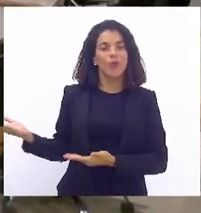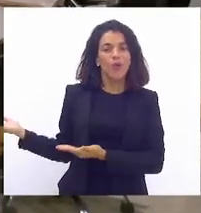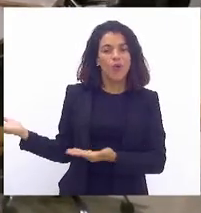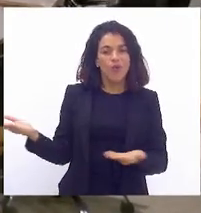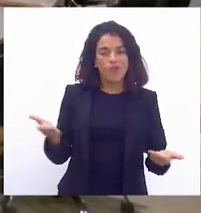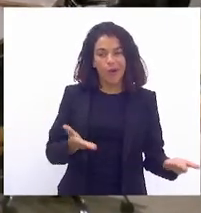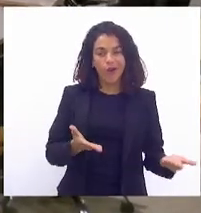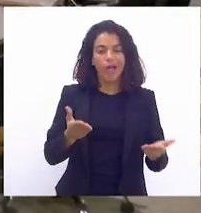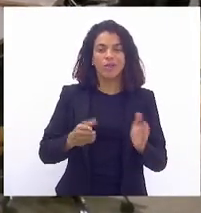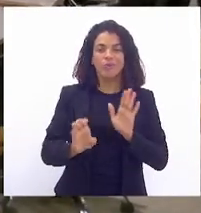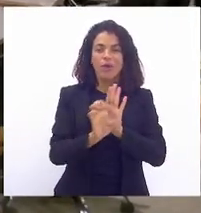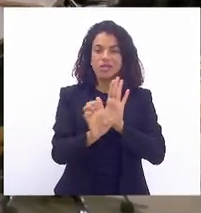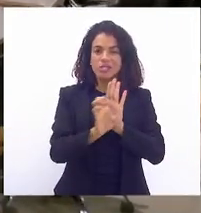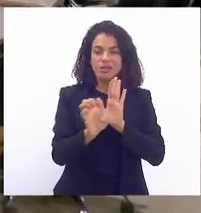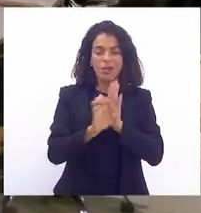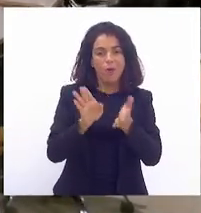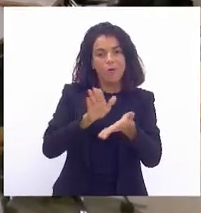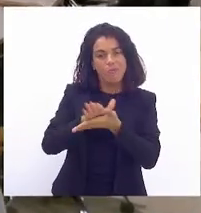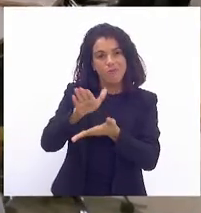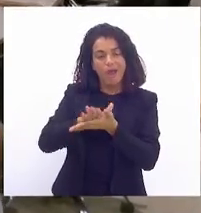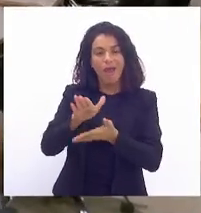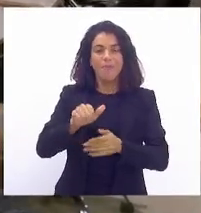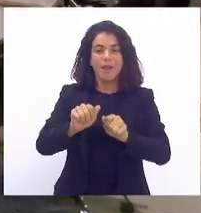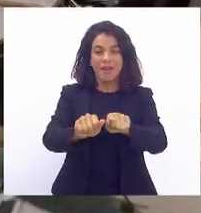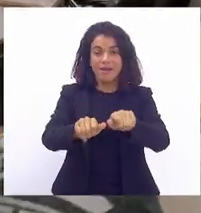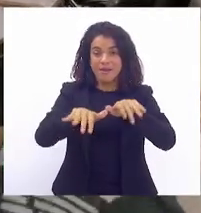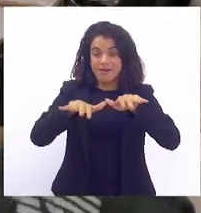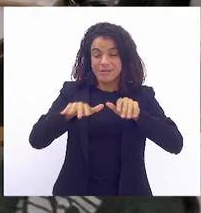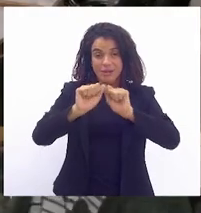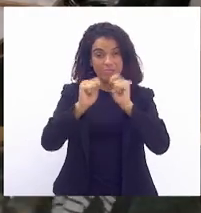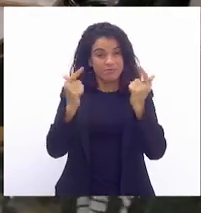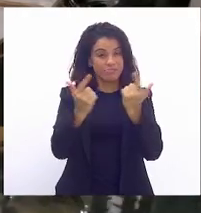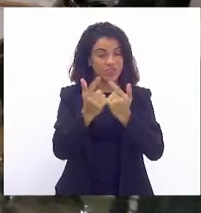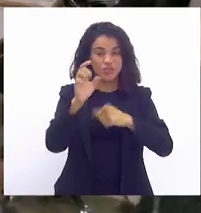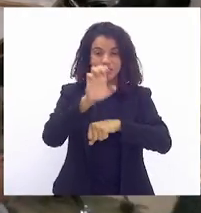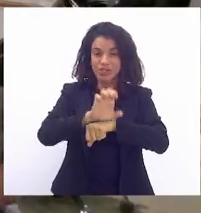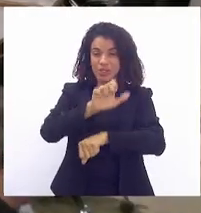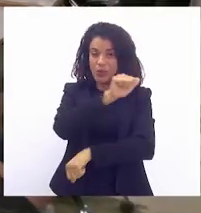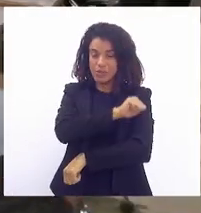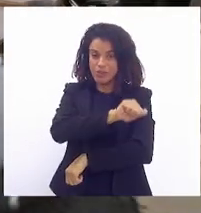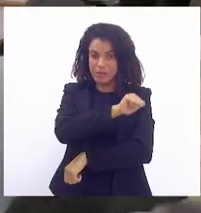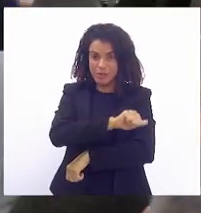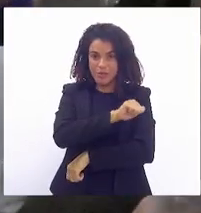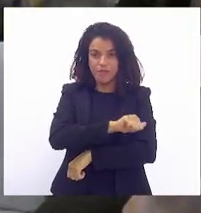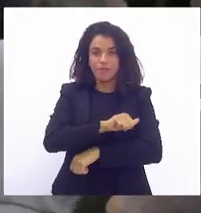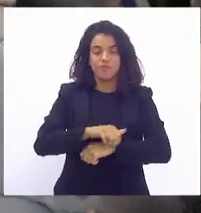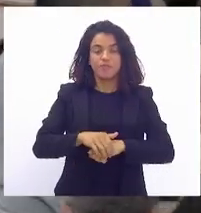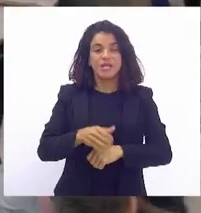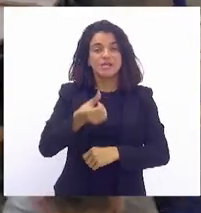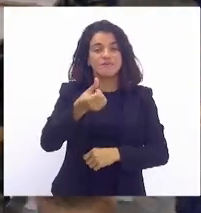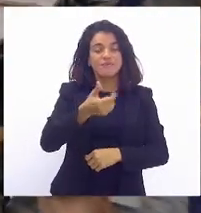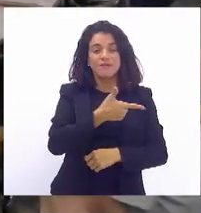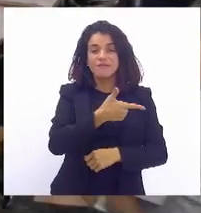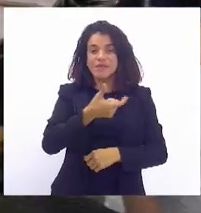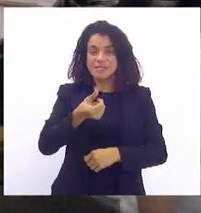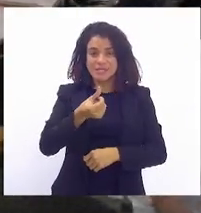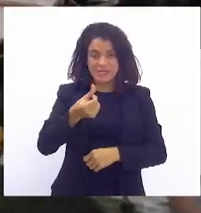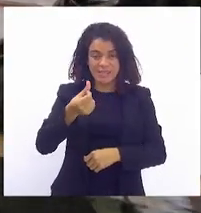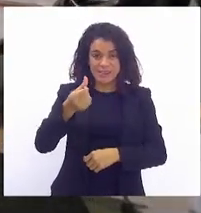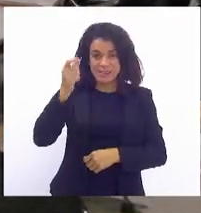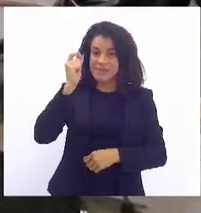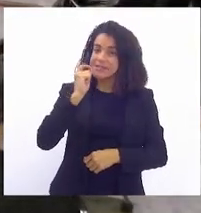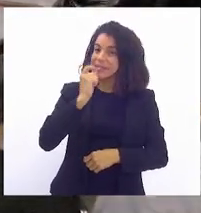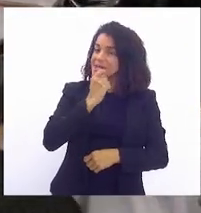conforme edital publicado pela Assembleia Legislativa do Estado do Rio de Janeiro, em 26 de setembro de